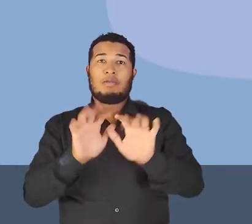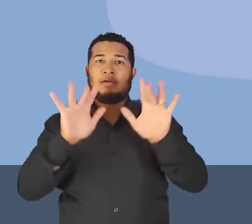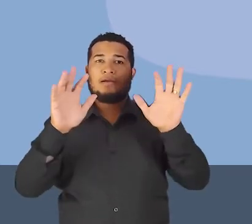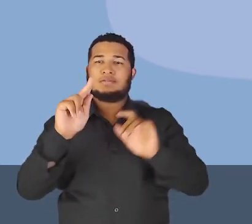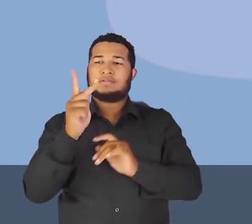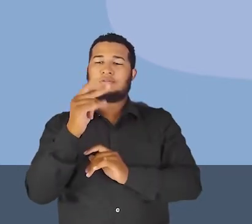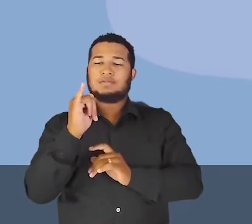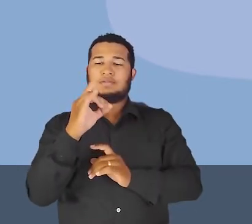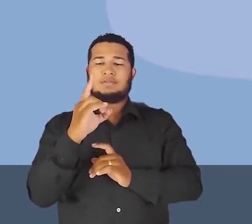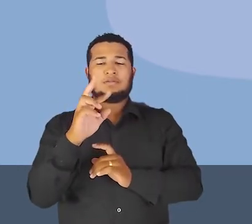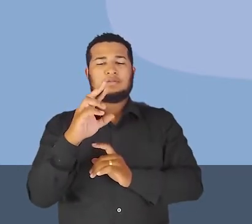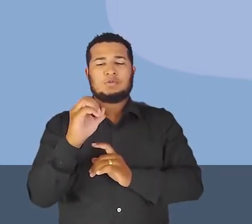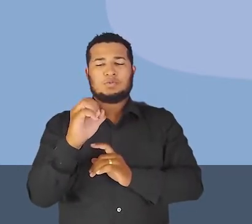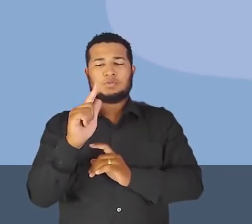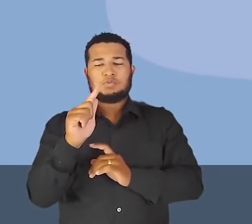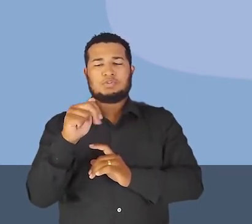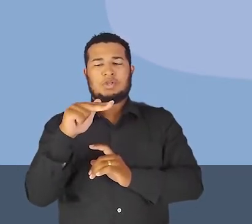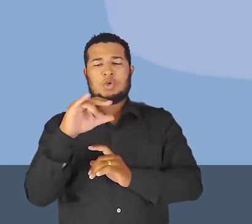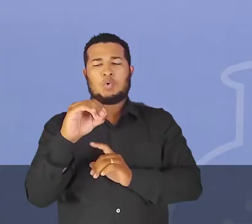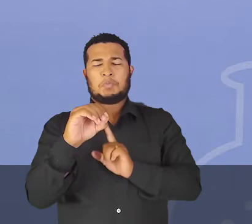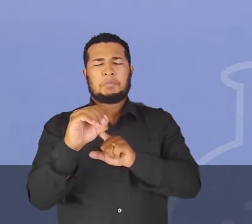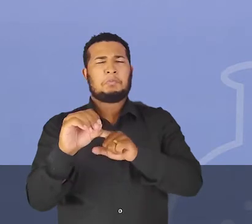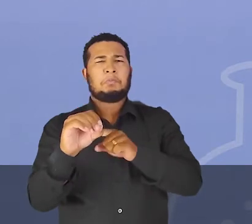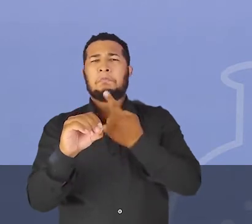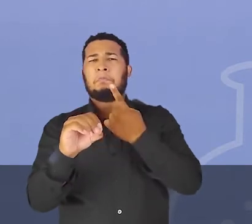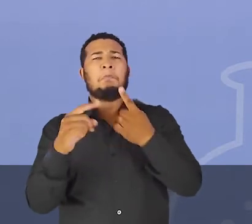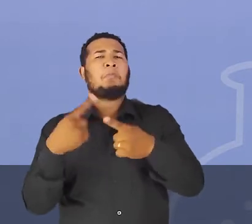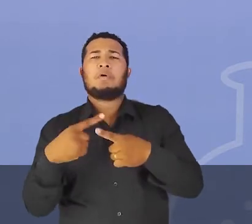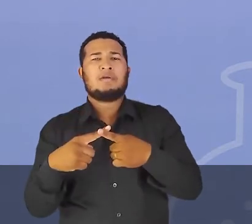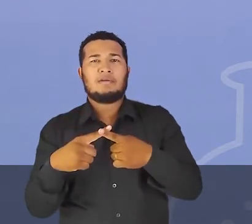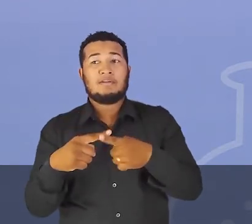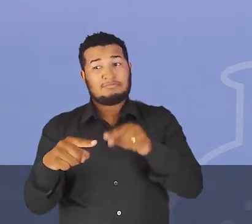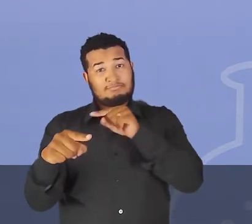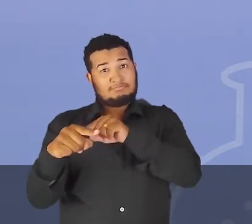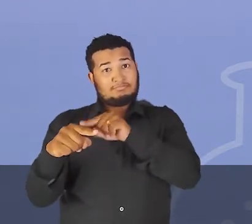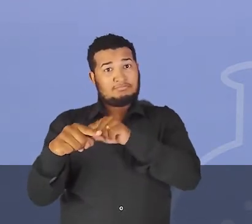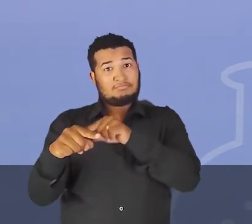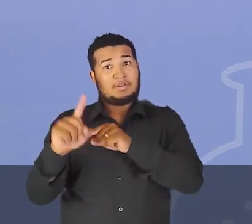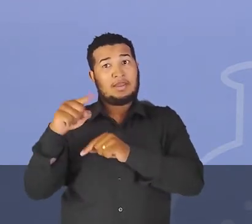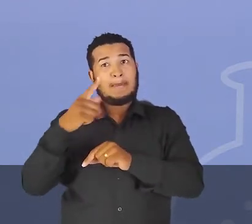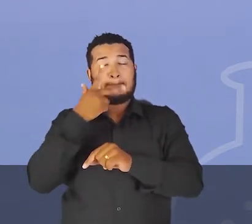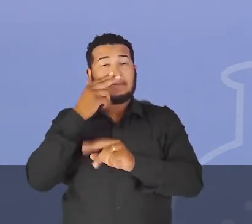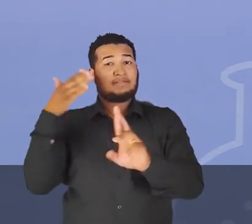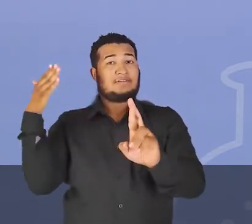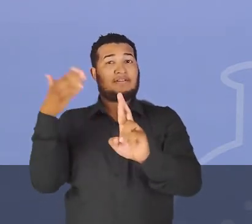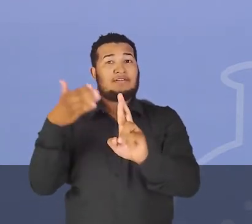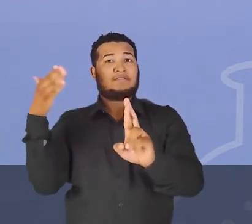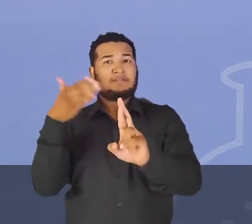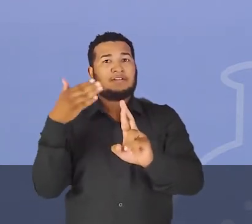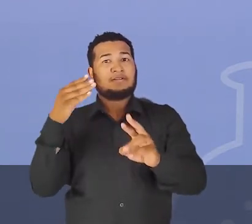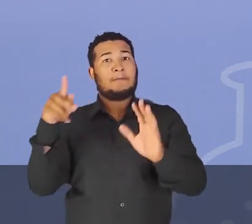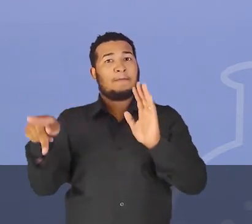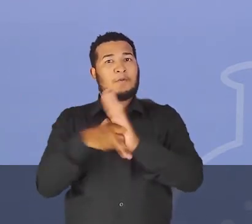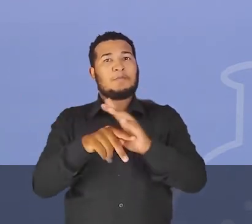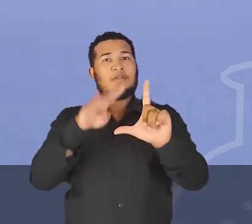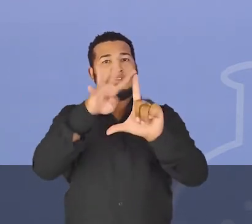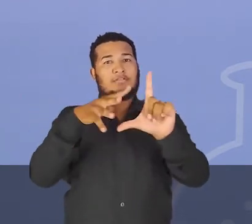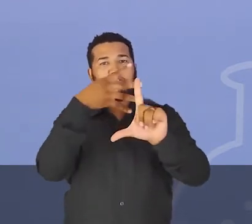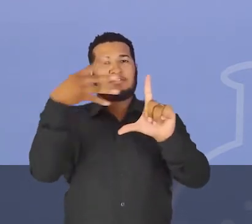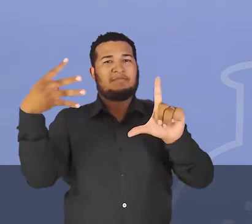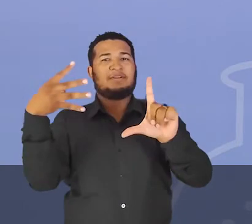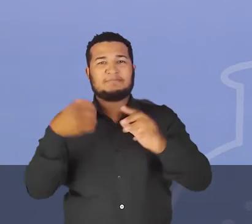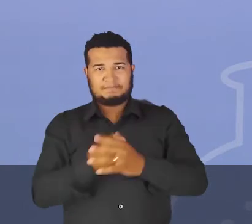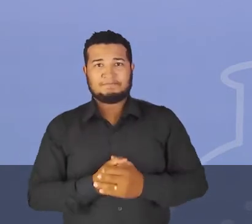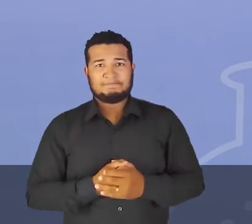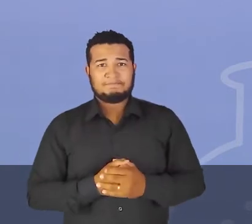você vai me perguntar, por que o gás hidrogênio? Olha aqui para mim. Porque o gás de hidrogênio é a referência na tabela dos potenciais